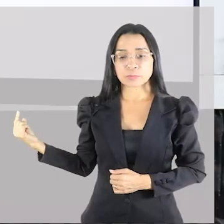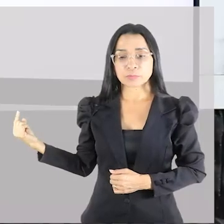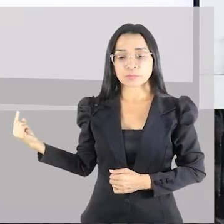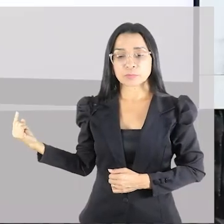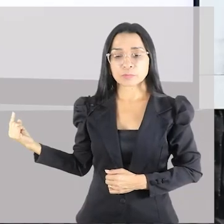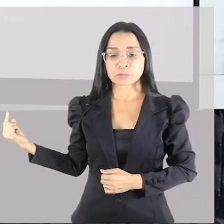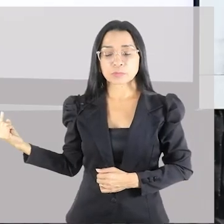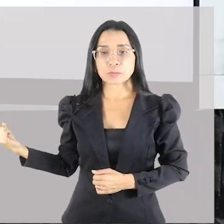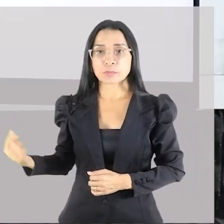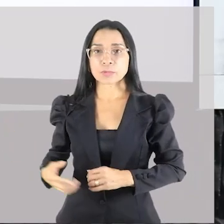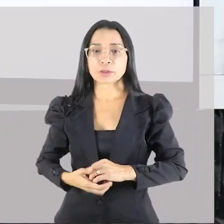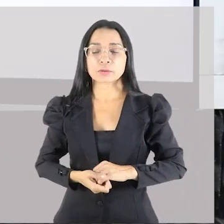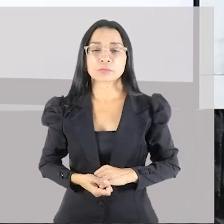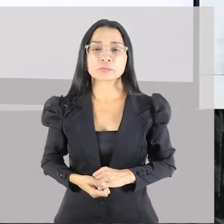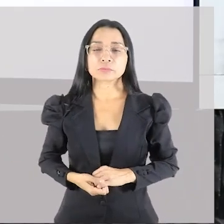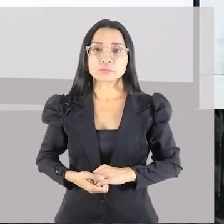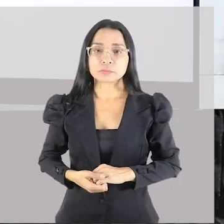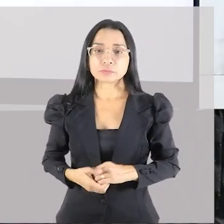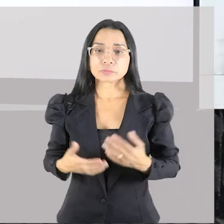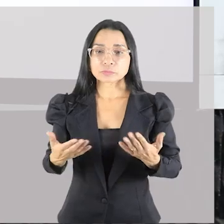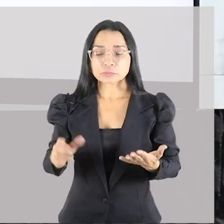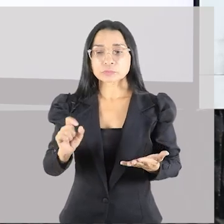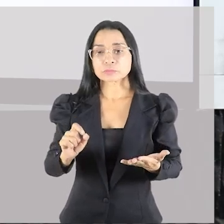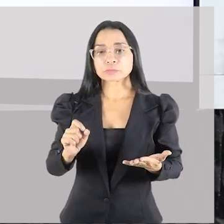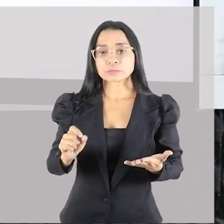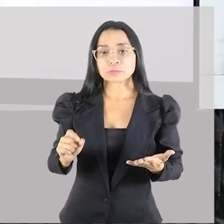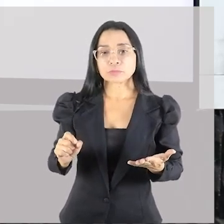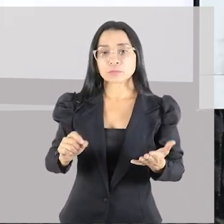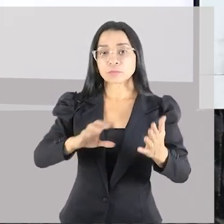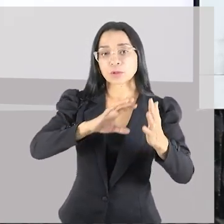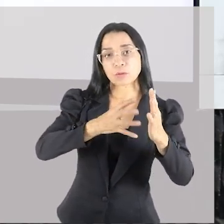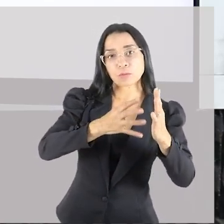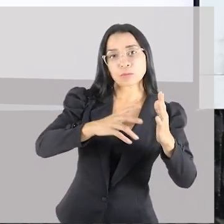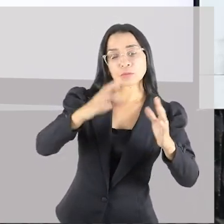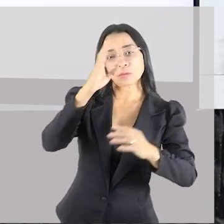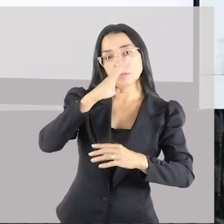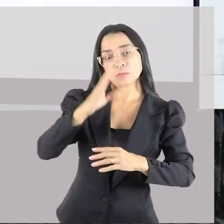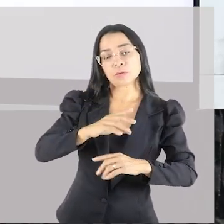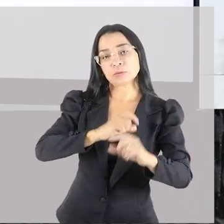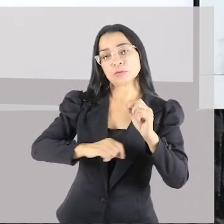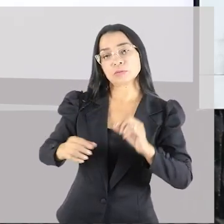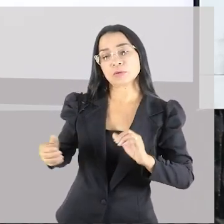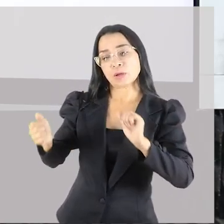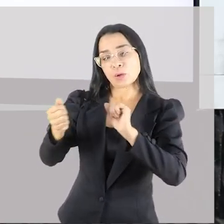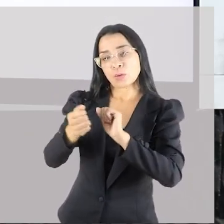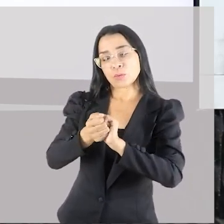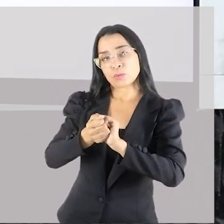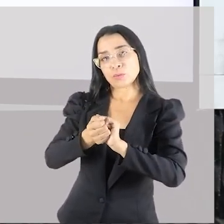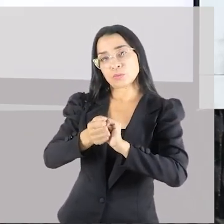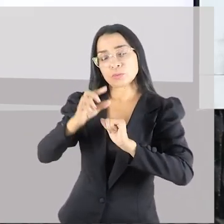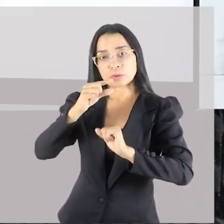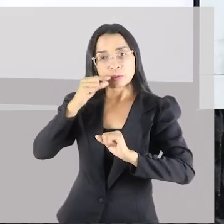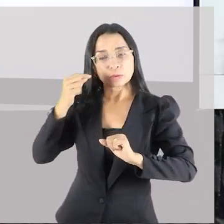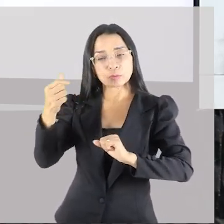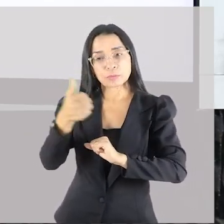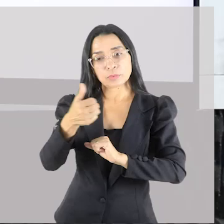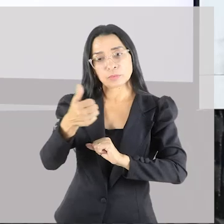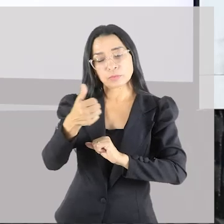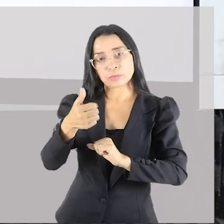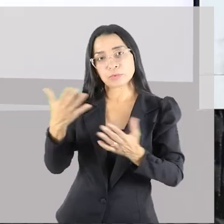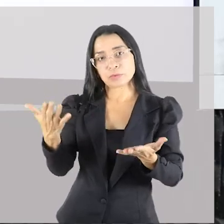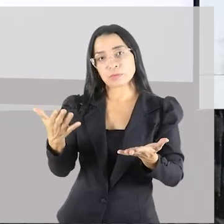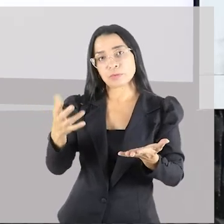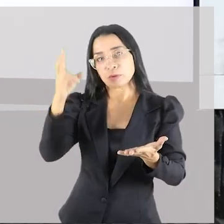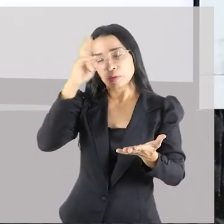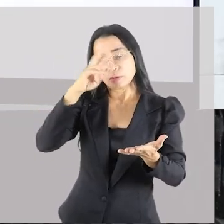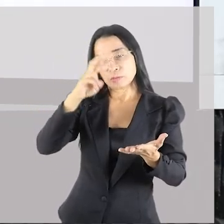da independência do Brasil. Então, o Partido Brasileiro, que vai se juntar a Dom Pedro I, lembrar, né, gente? Dom João VI